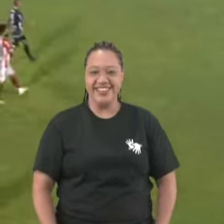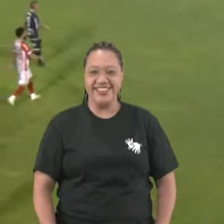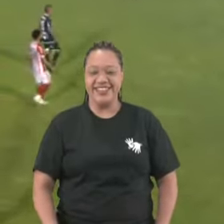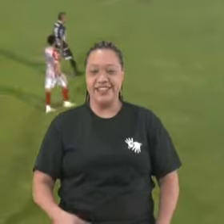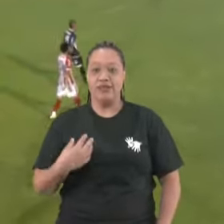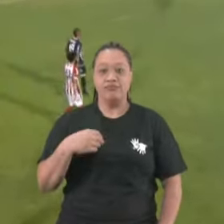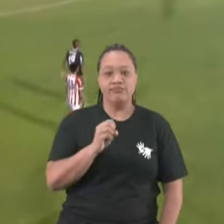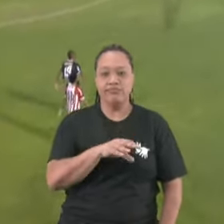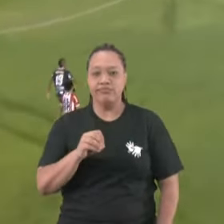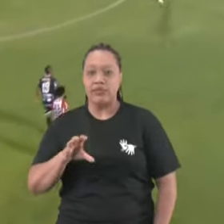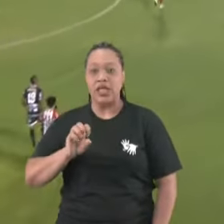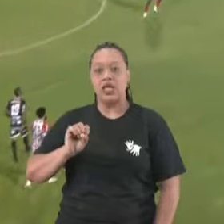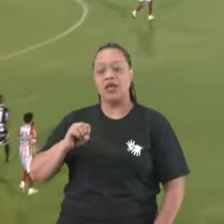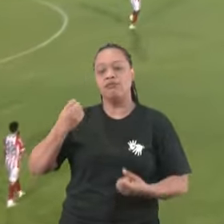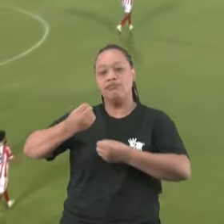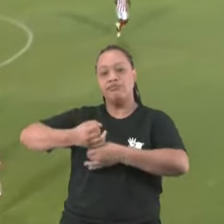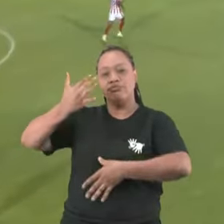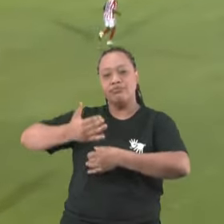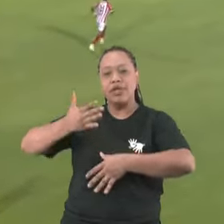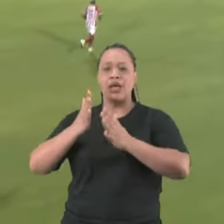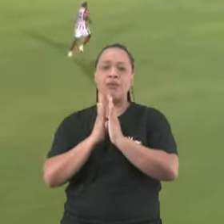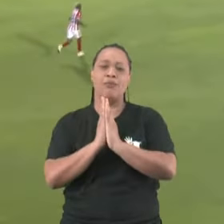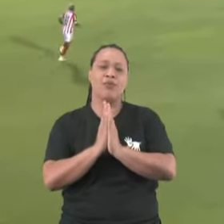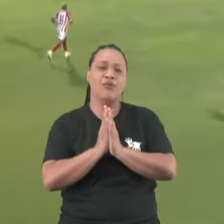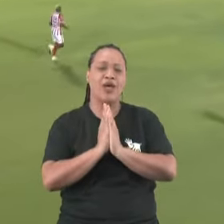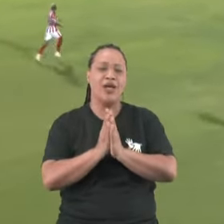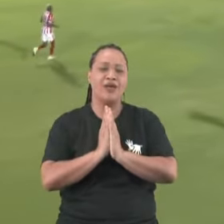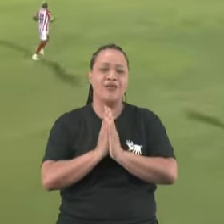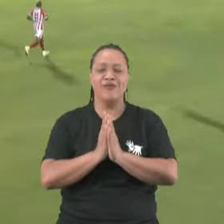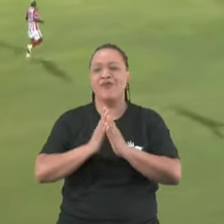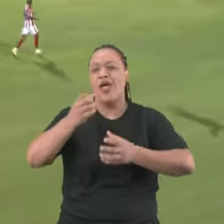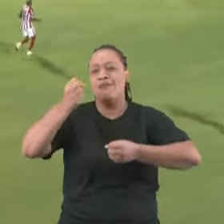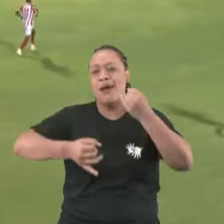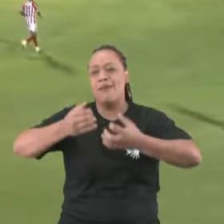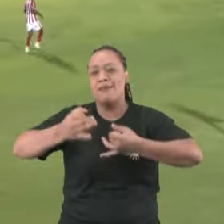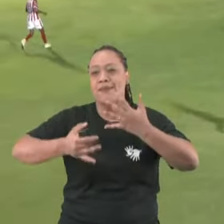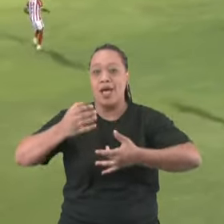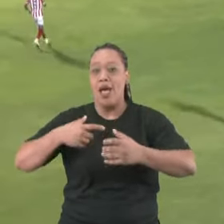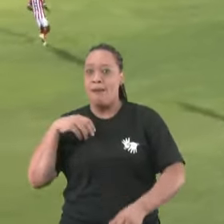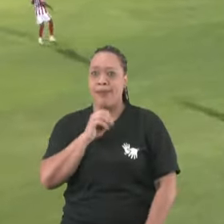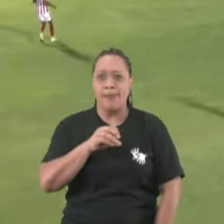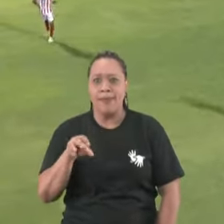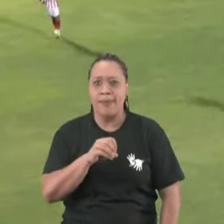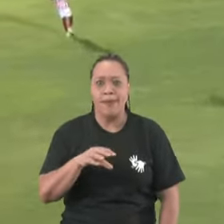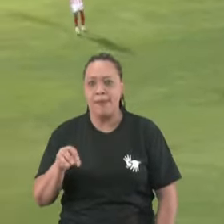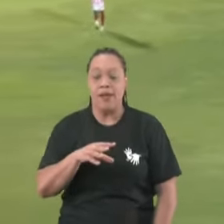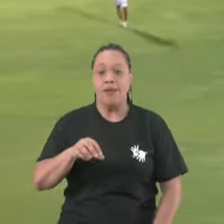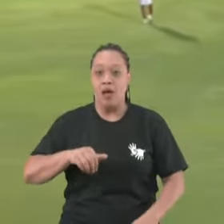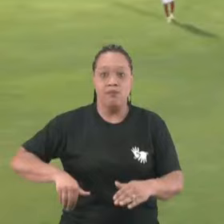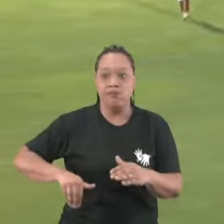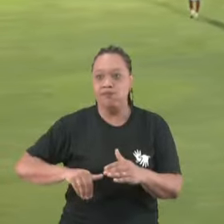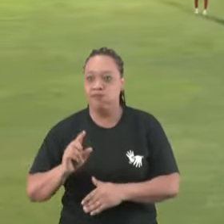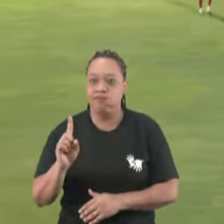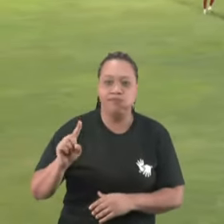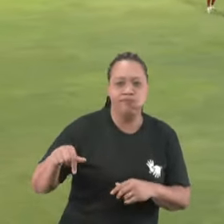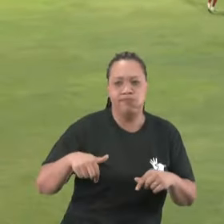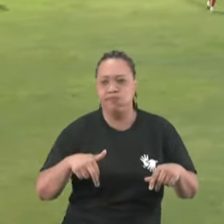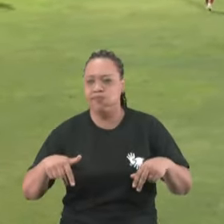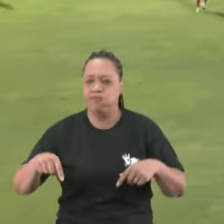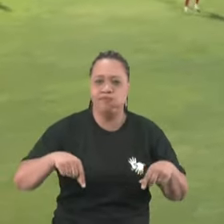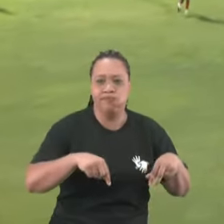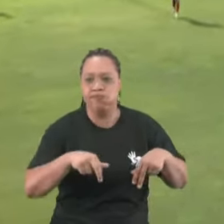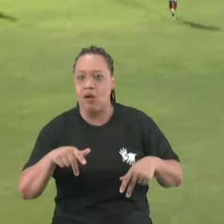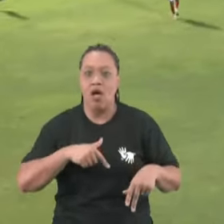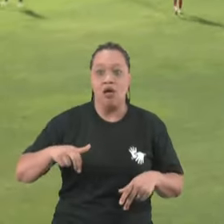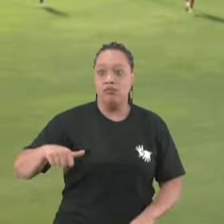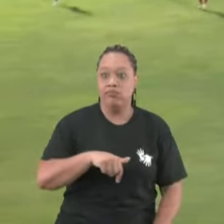Seu Ivan Carvalho fala, por favor, narrador, daqui a pouco eu falo, porque vem Léo Pereira, tenta o chute, a bola desvia, volta para ele. Ele